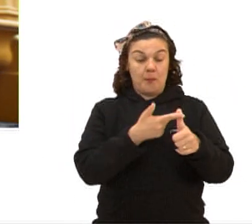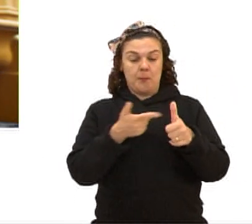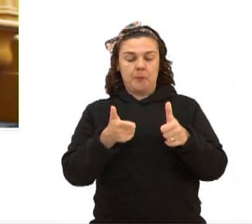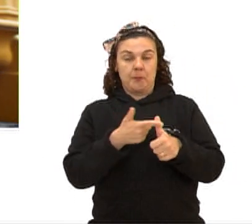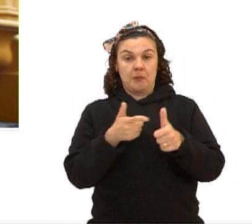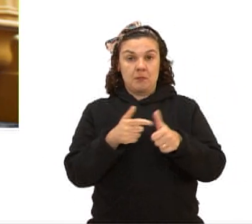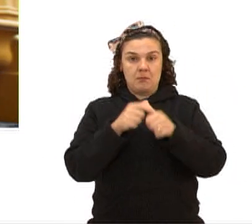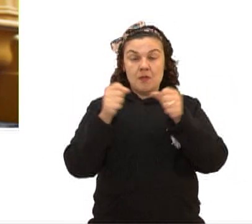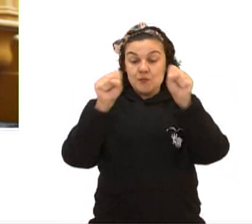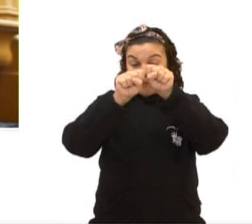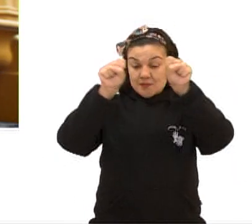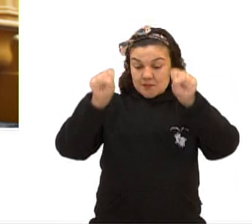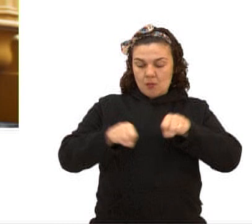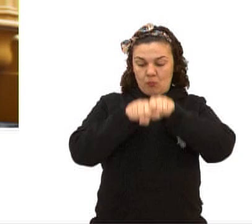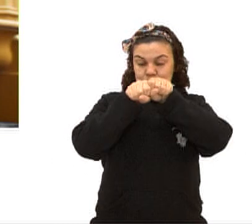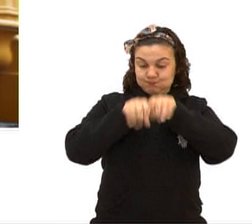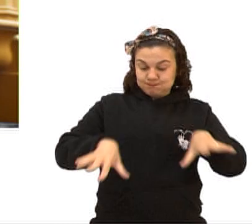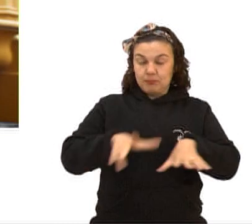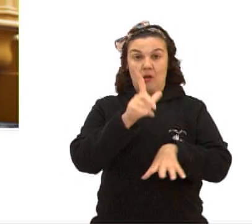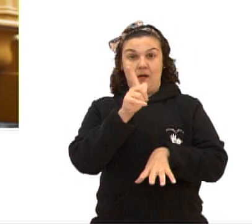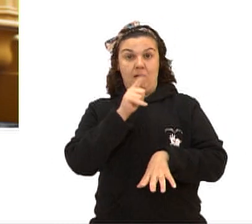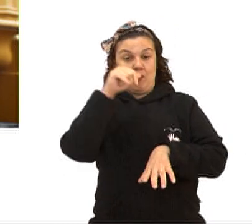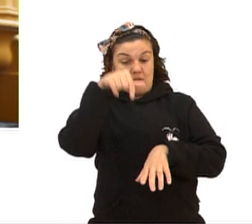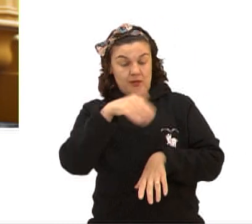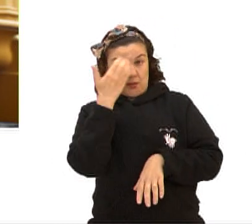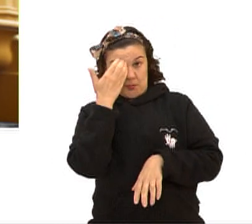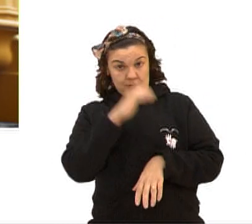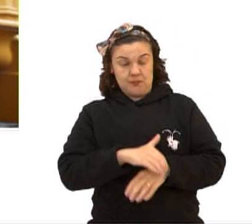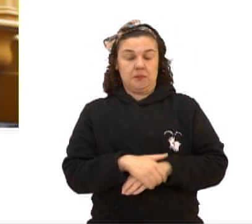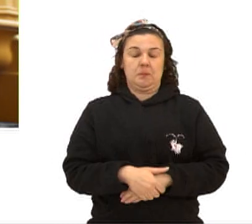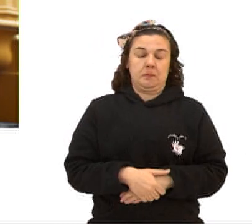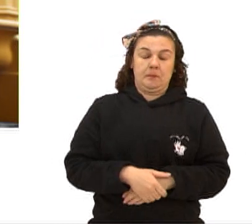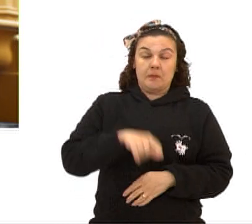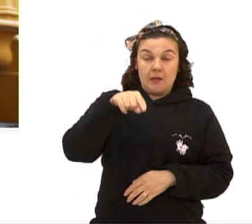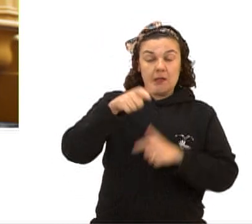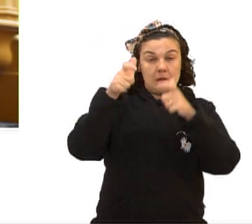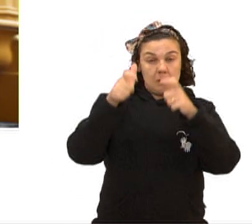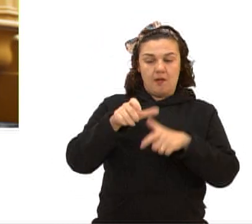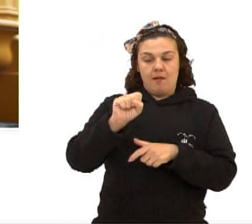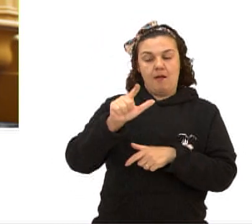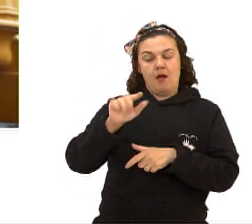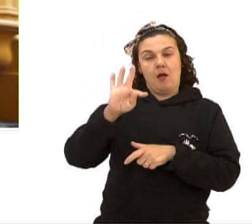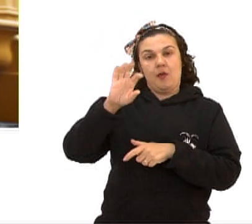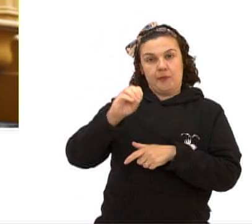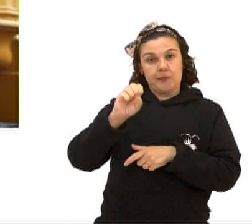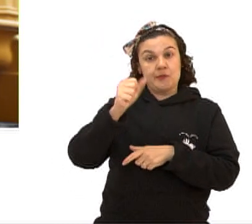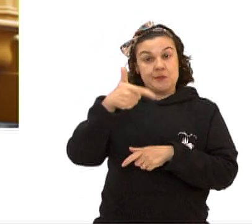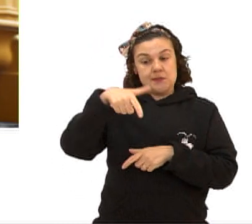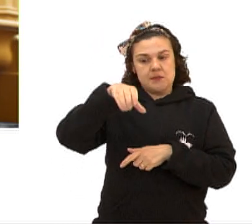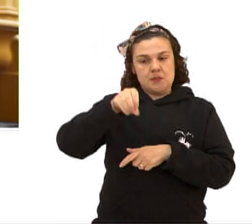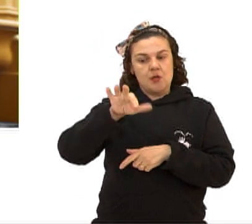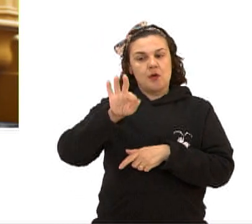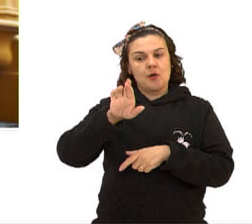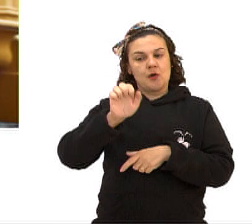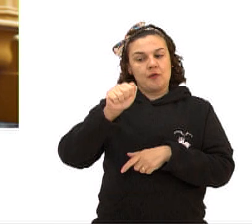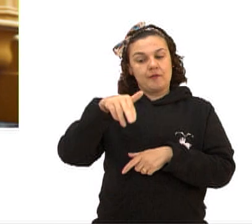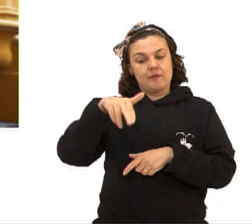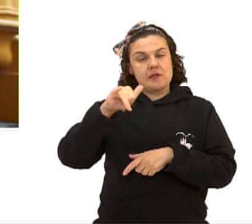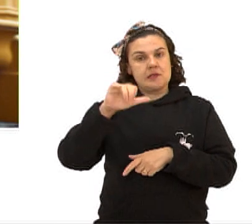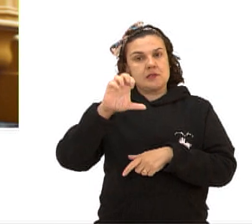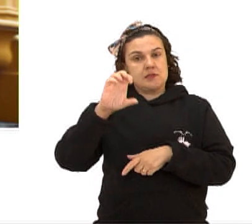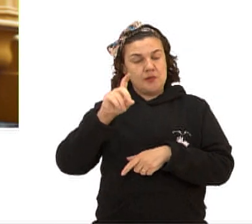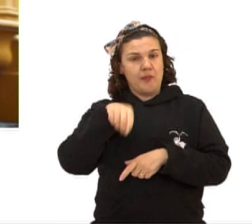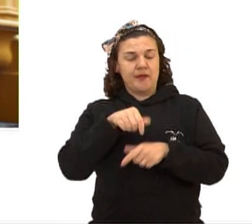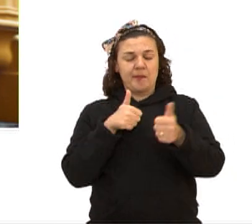sistema de abastecimento da cidade de Curitiba, aqui no reservatório do Alto São Francisco, região central da nossa cidade. Estamos